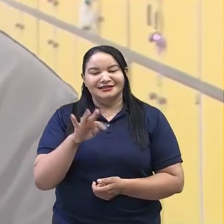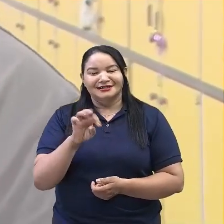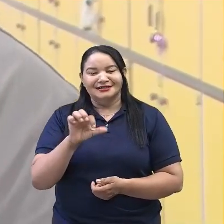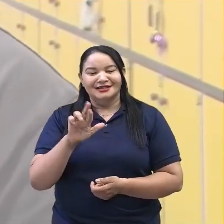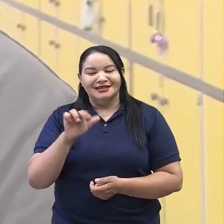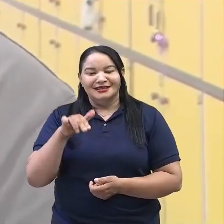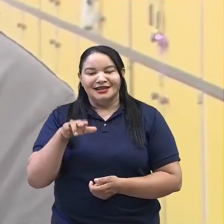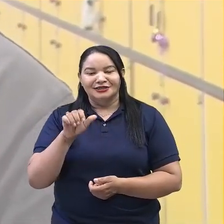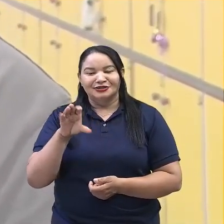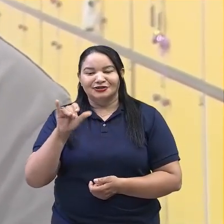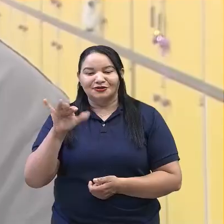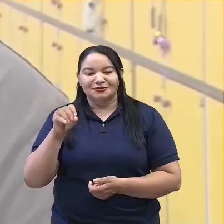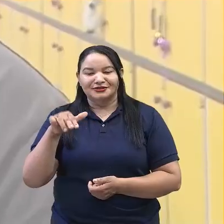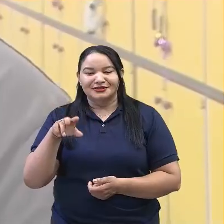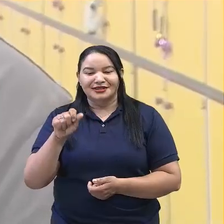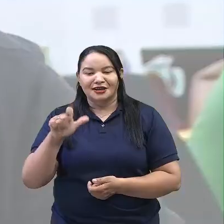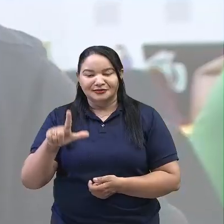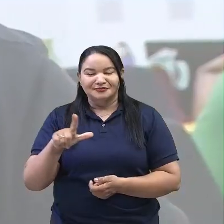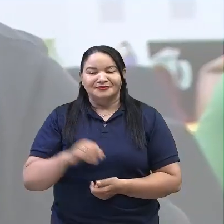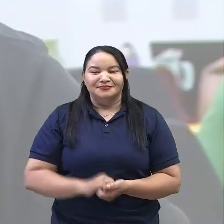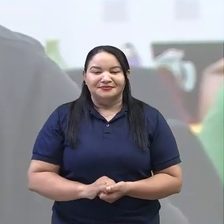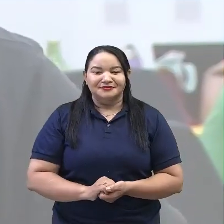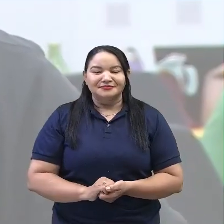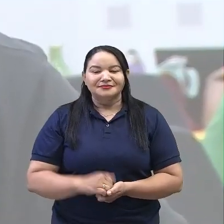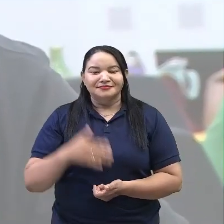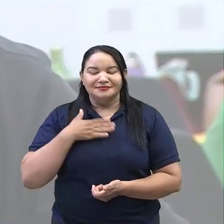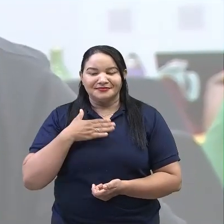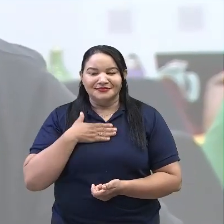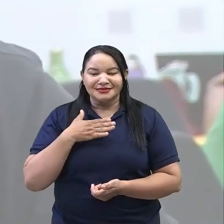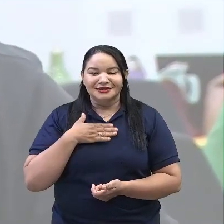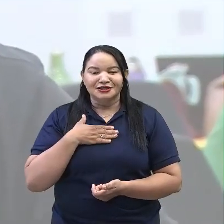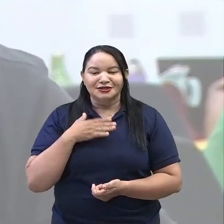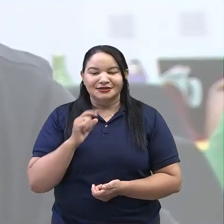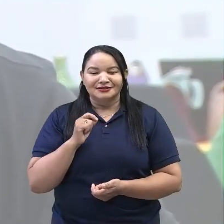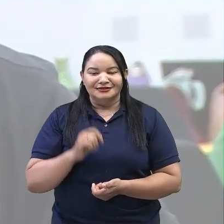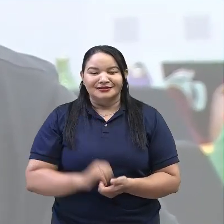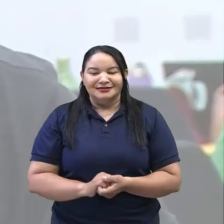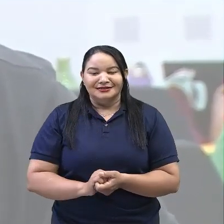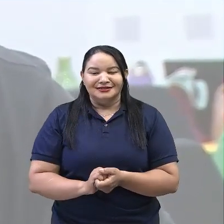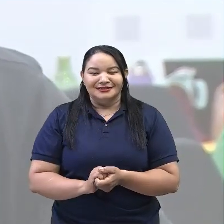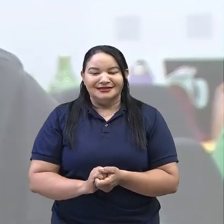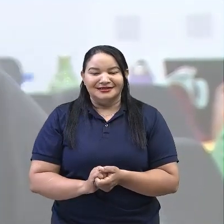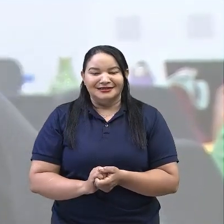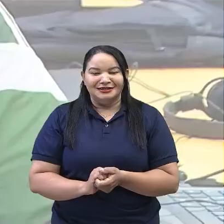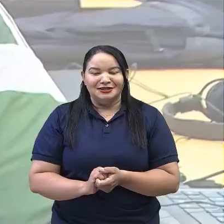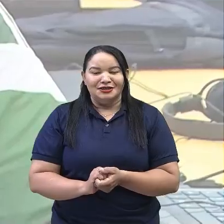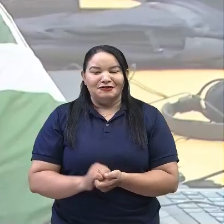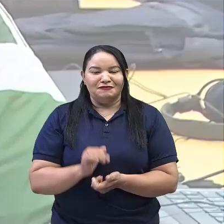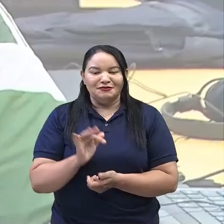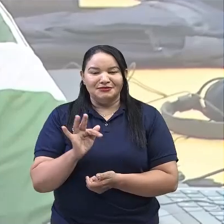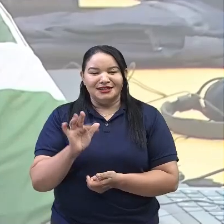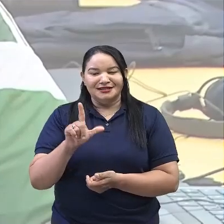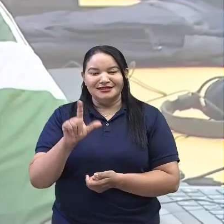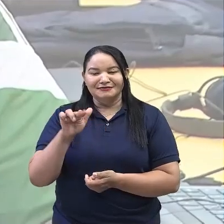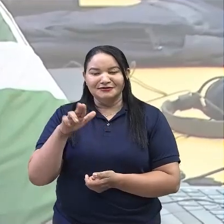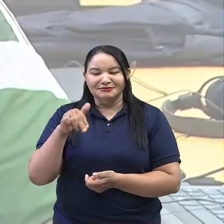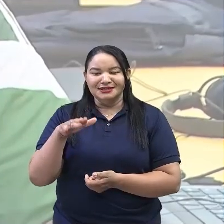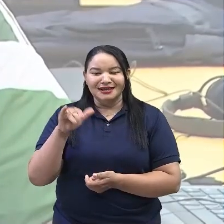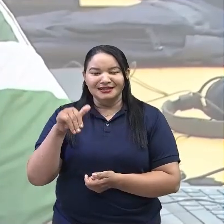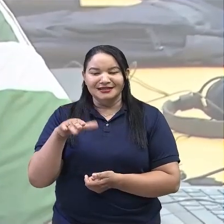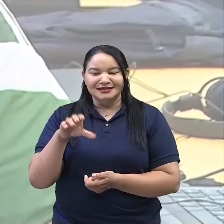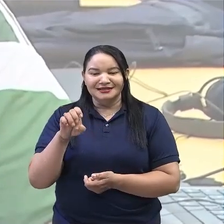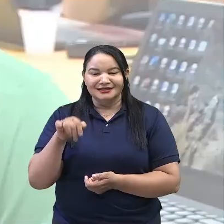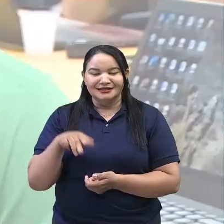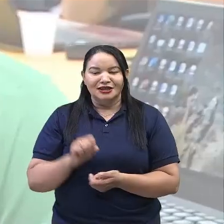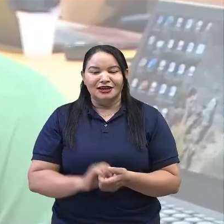Porto Alegre, Colorado. Meu time de coração é o atual campeão da Libertadores, Fluminense. Meu time do coração é o